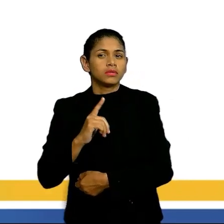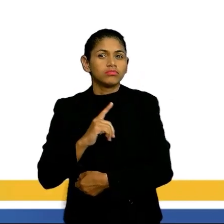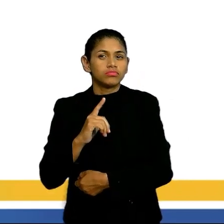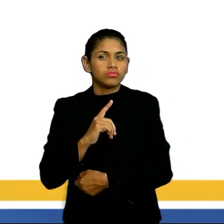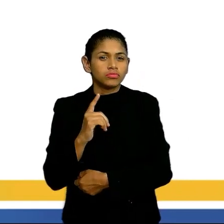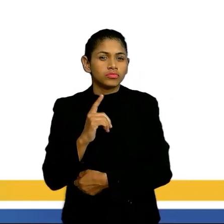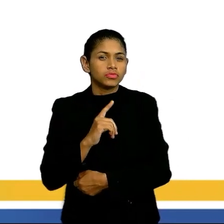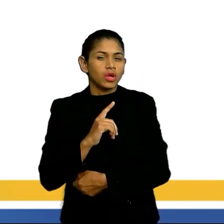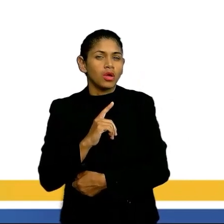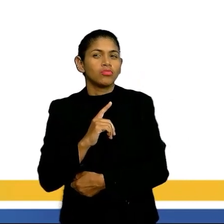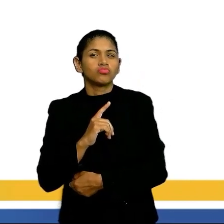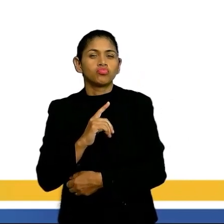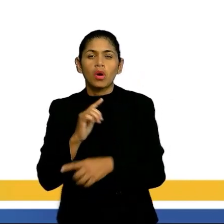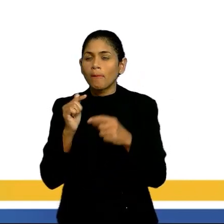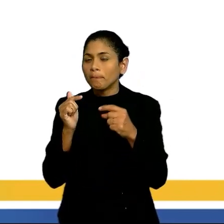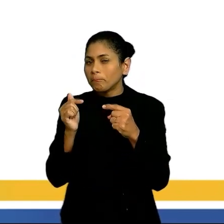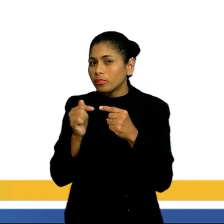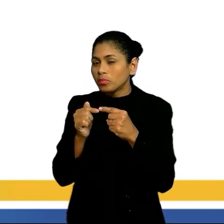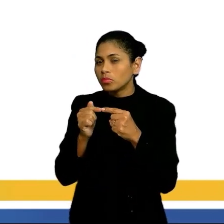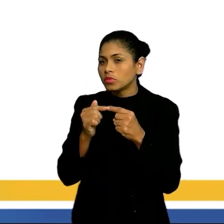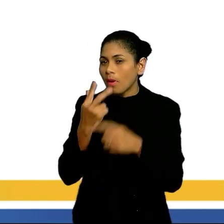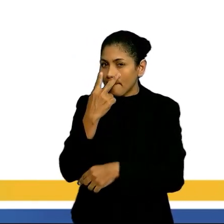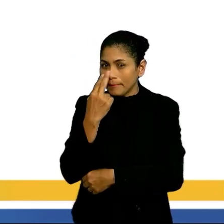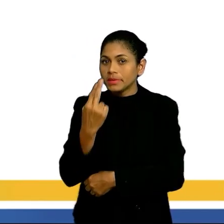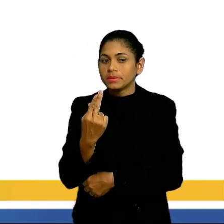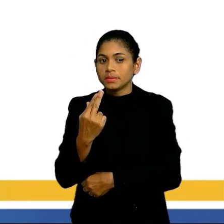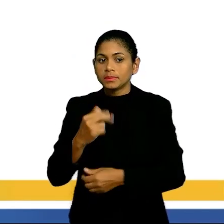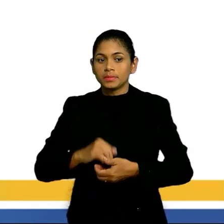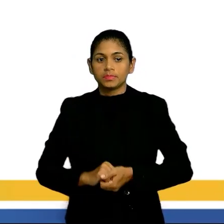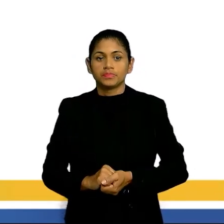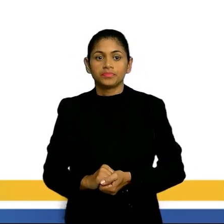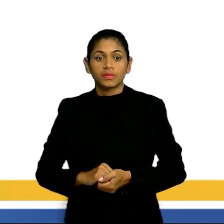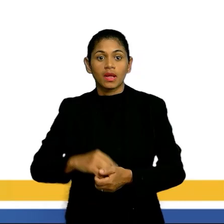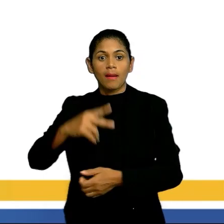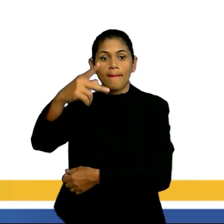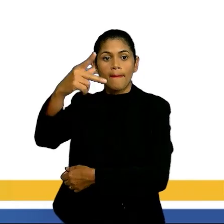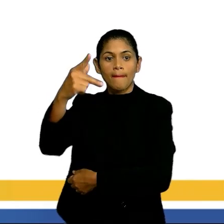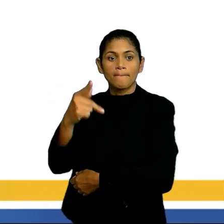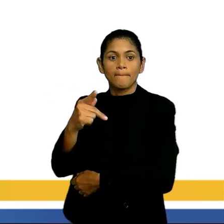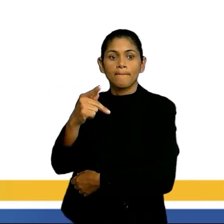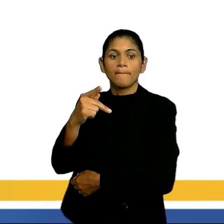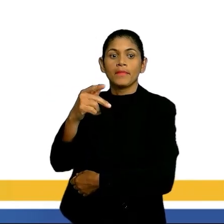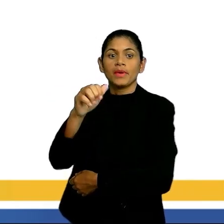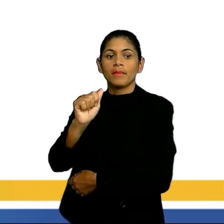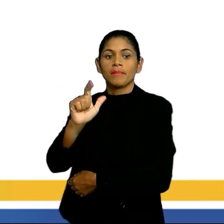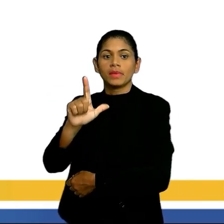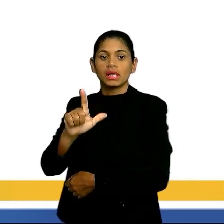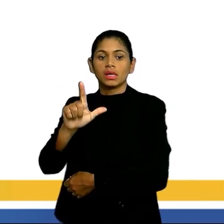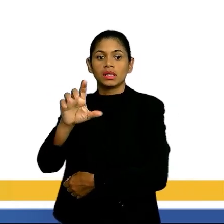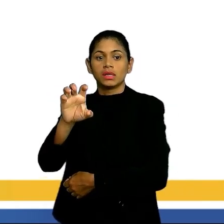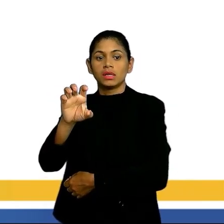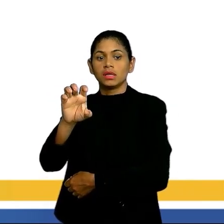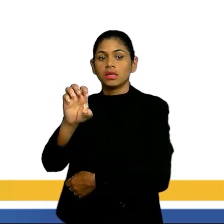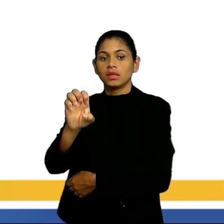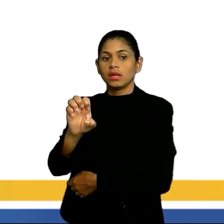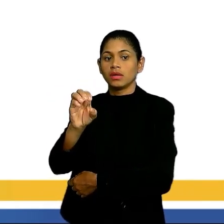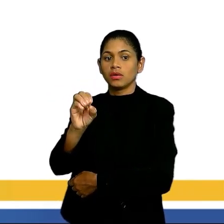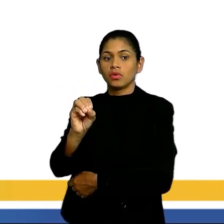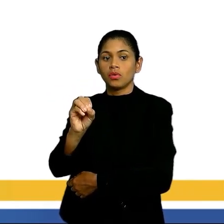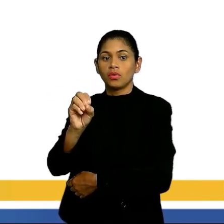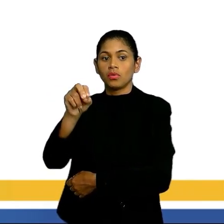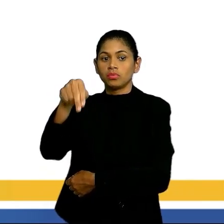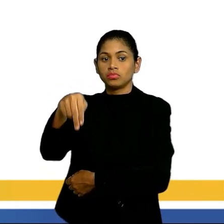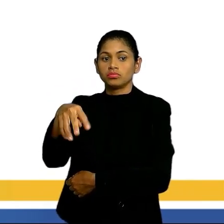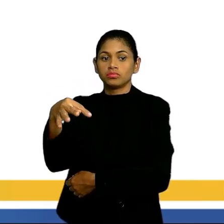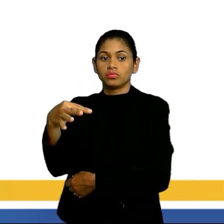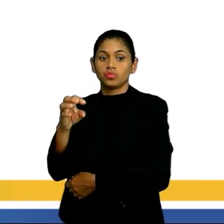A paleontologia é a ciência que estuda os fósseis. Tem a paleozoologia, que vai estudar os